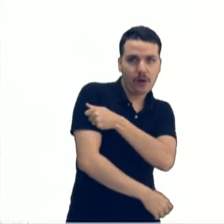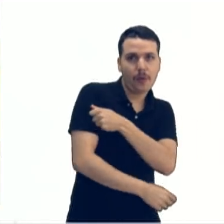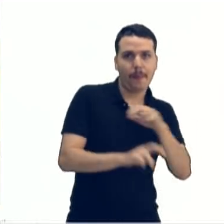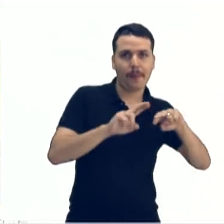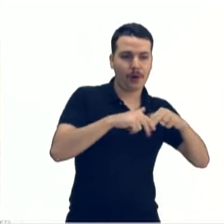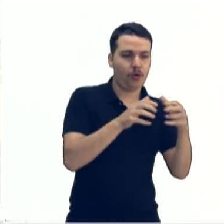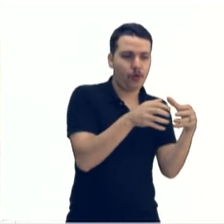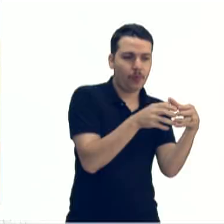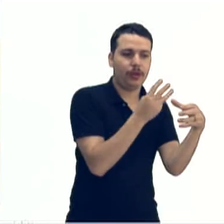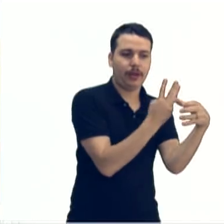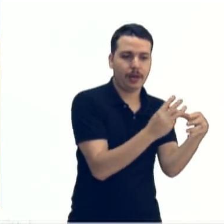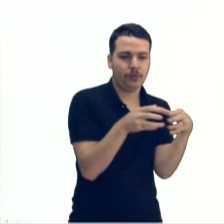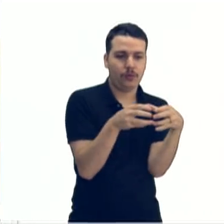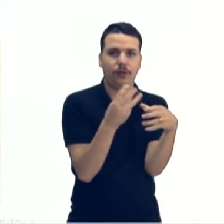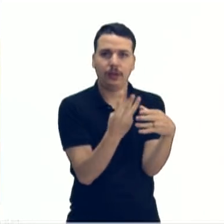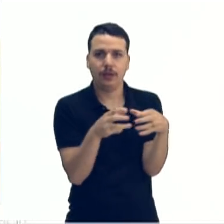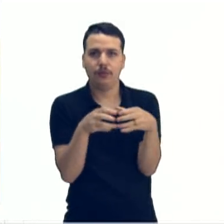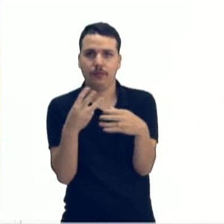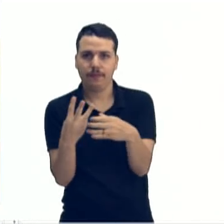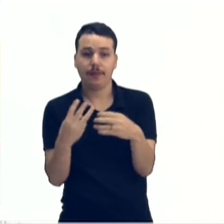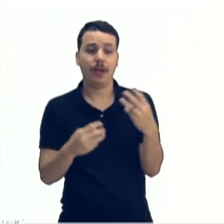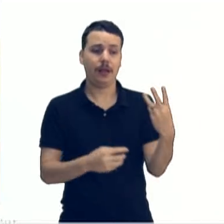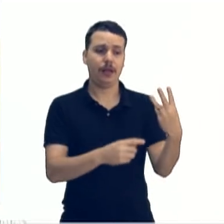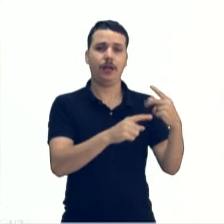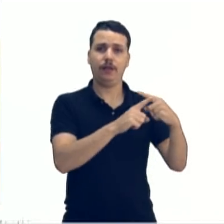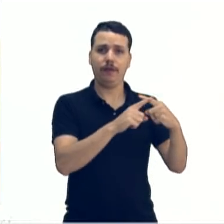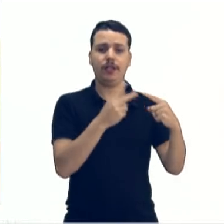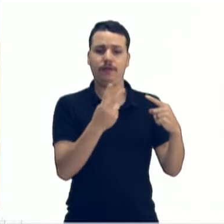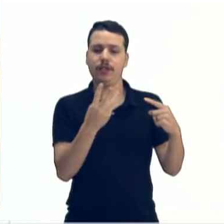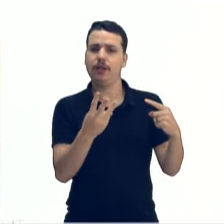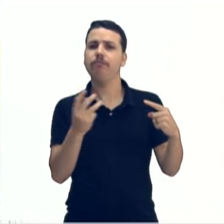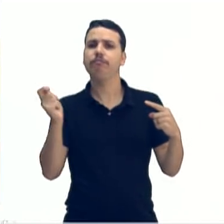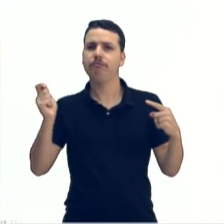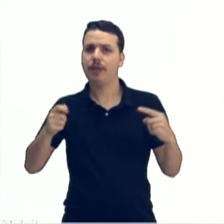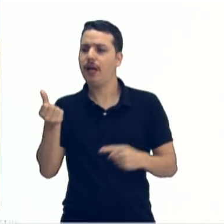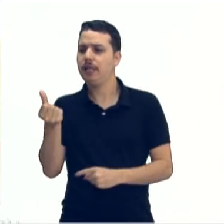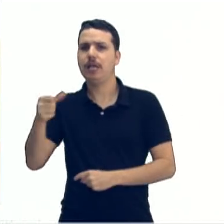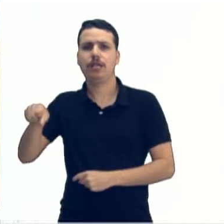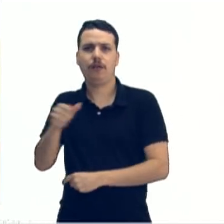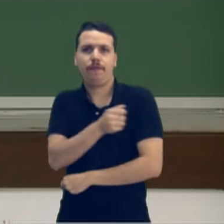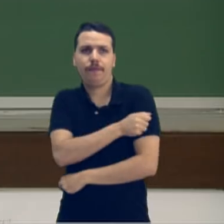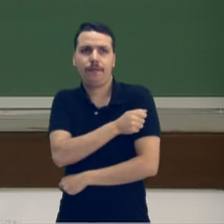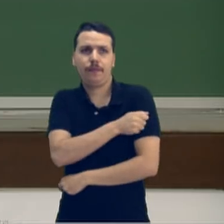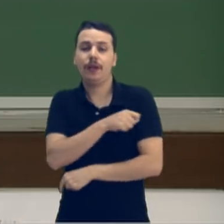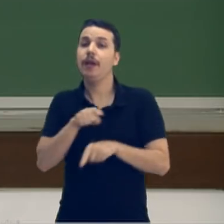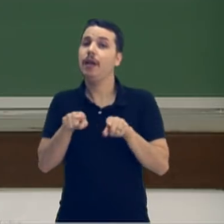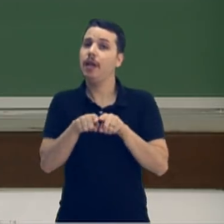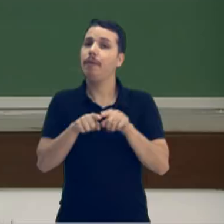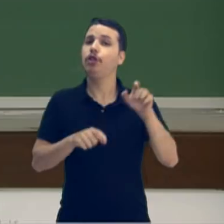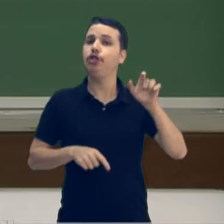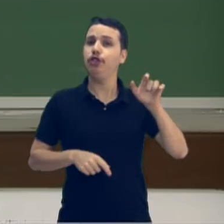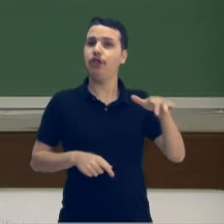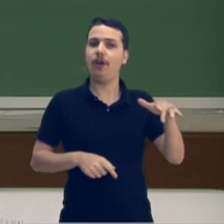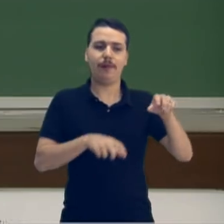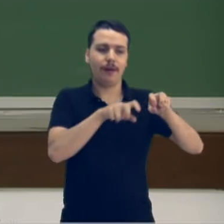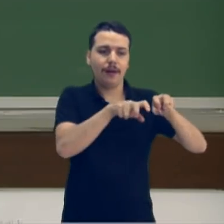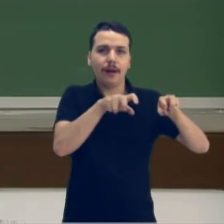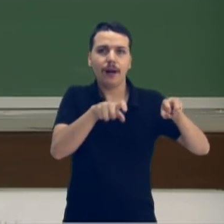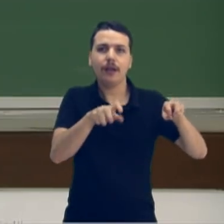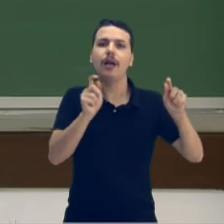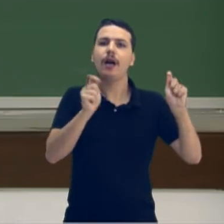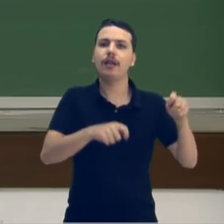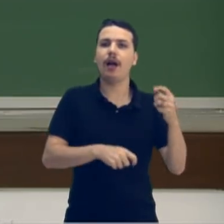3 em 3, 3 vezes 23 fecham os 69 alunos. Opa! E ainda sobram lugares para os